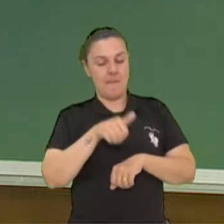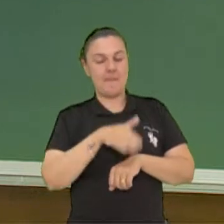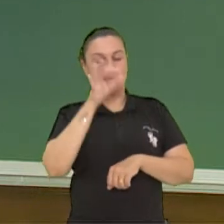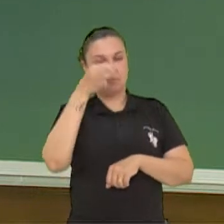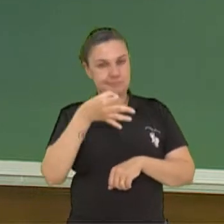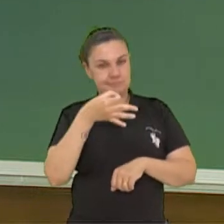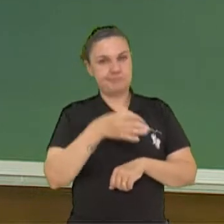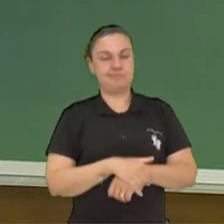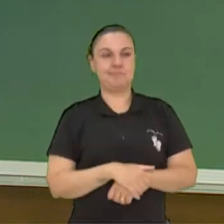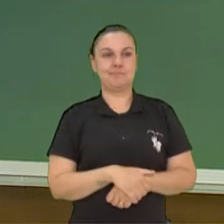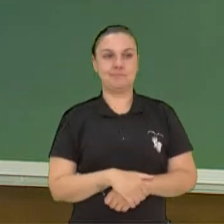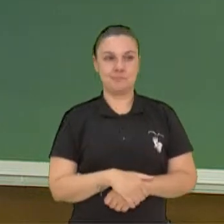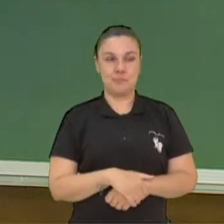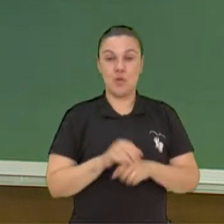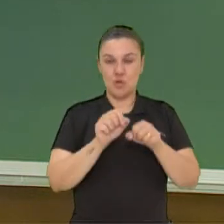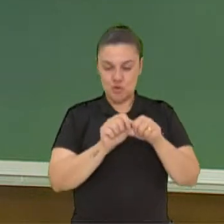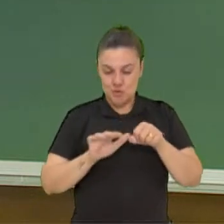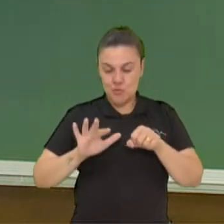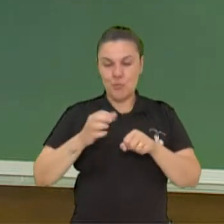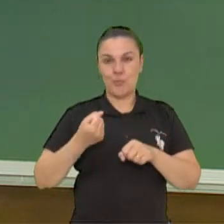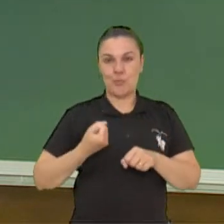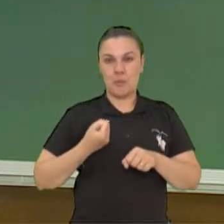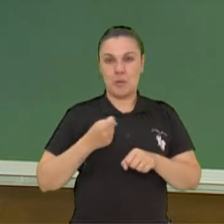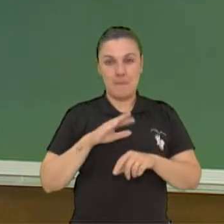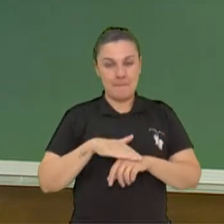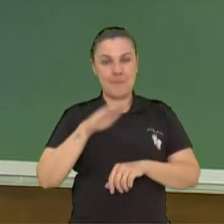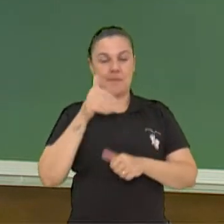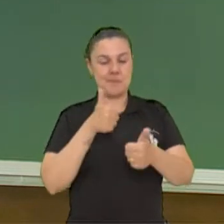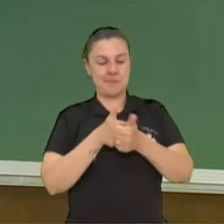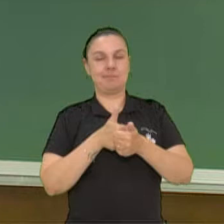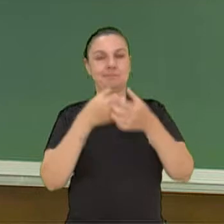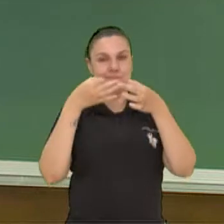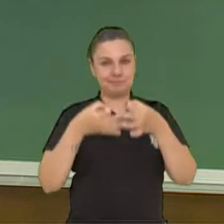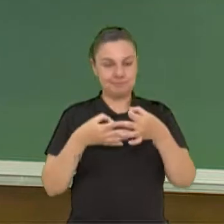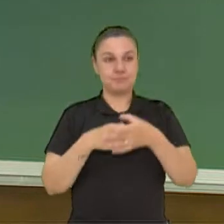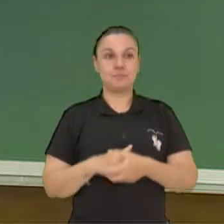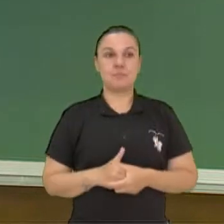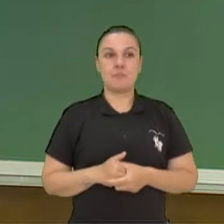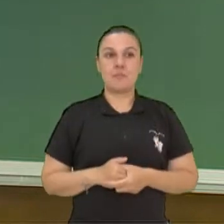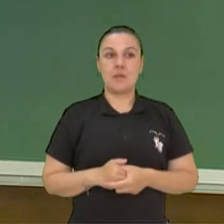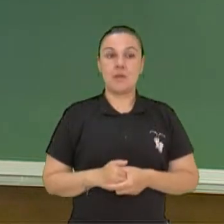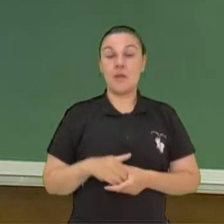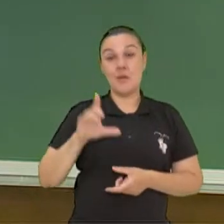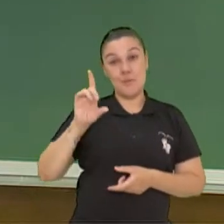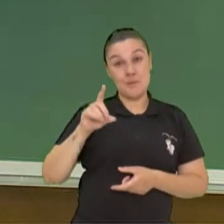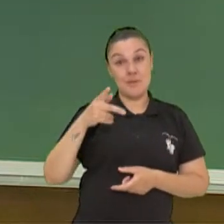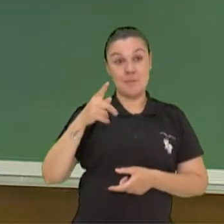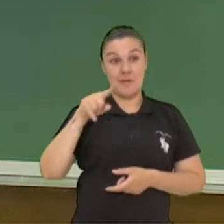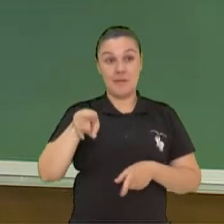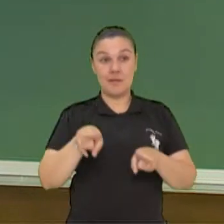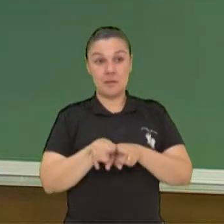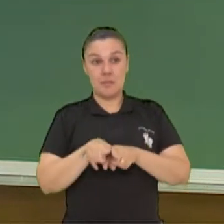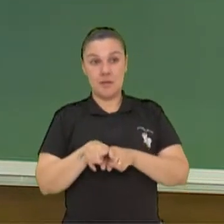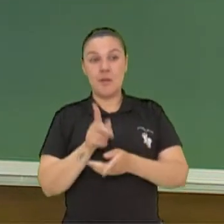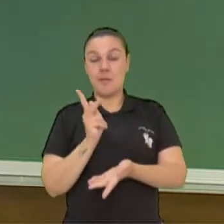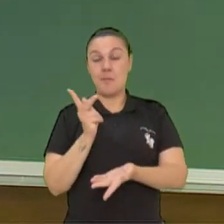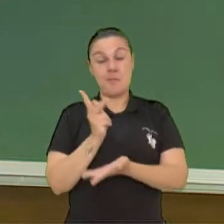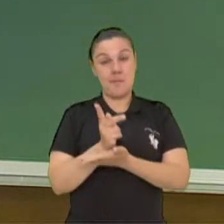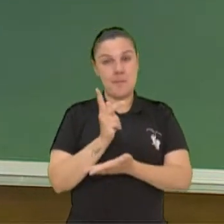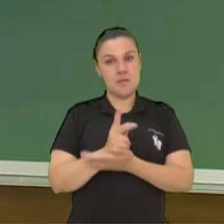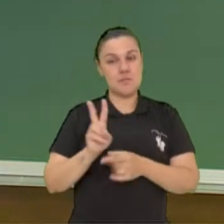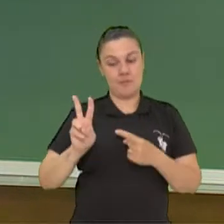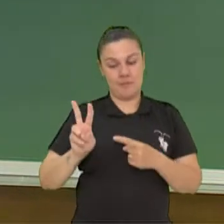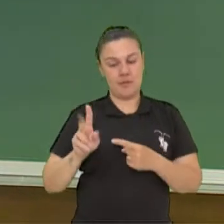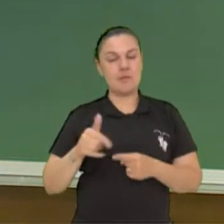mais próximo do zero ele tiver, mais é homogênea a distribuição, ou seja, mais é válida